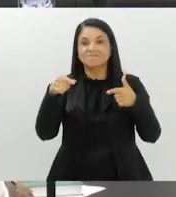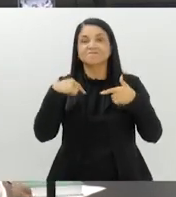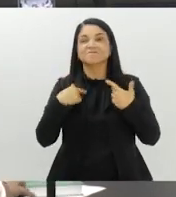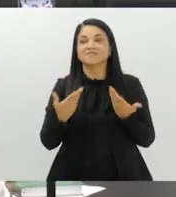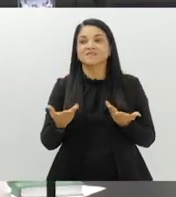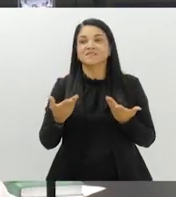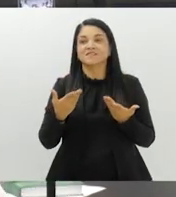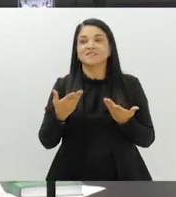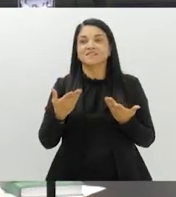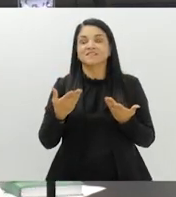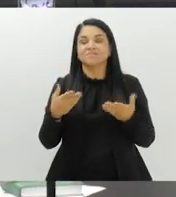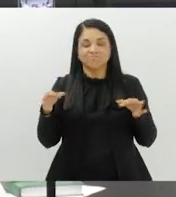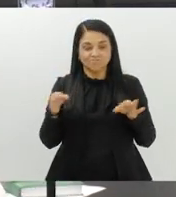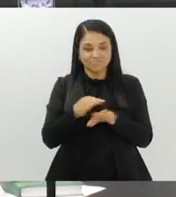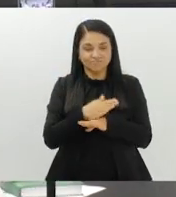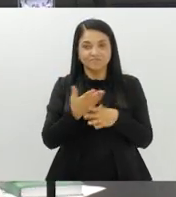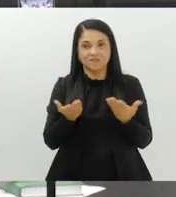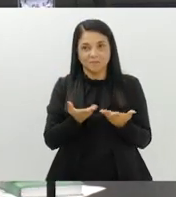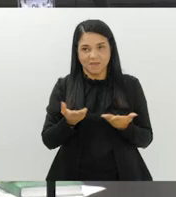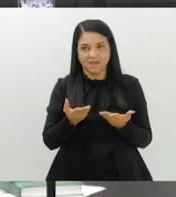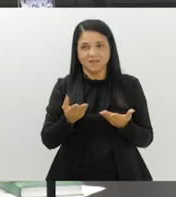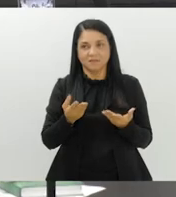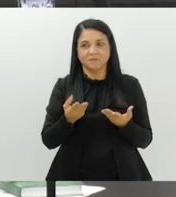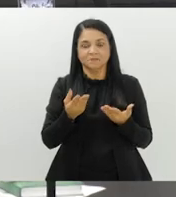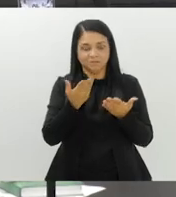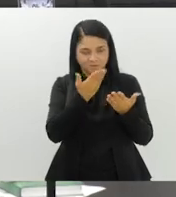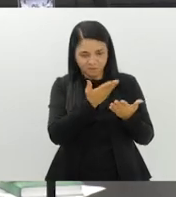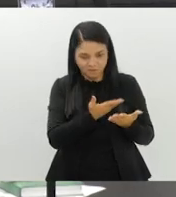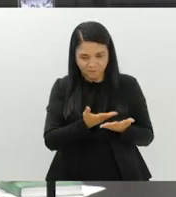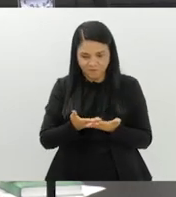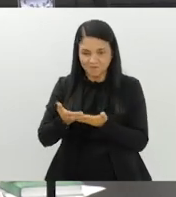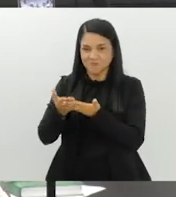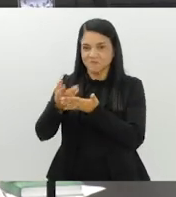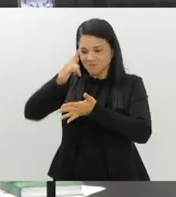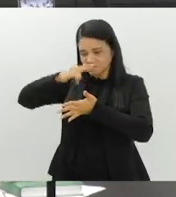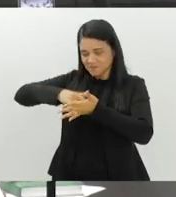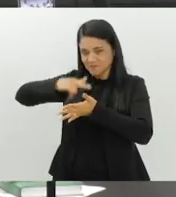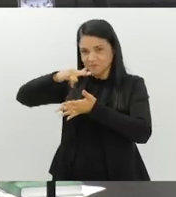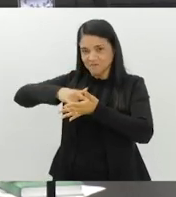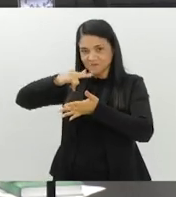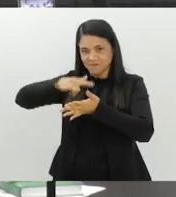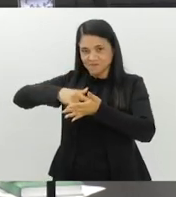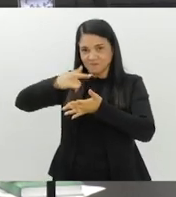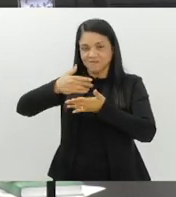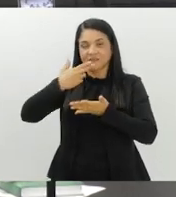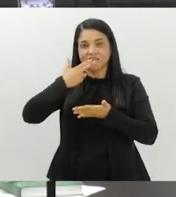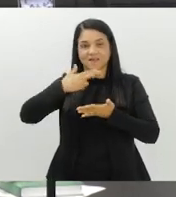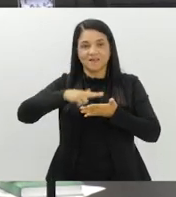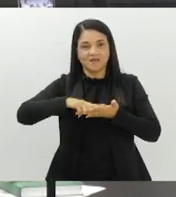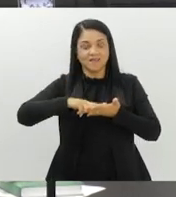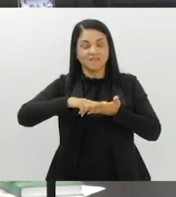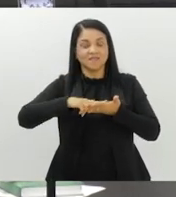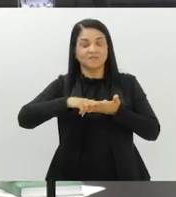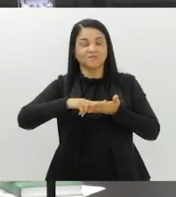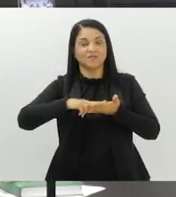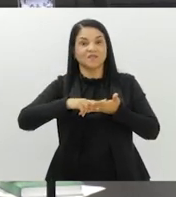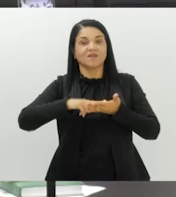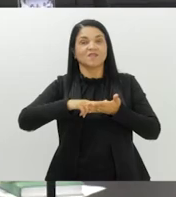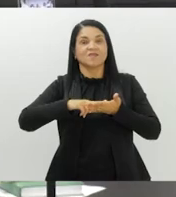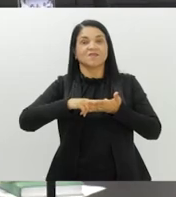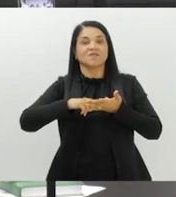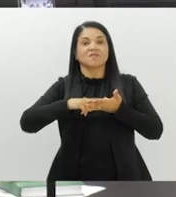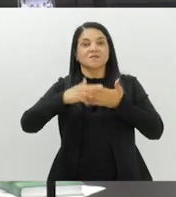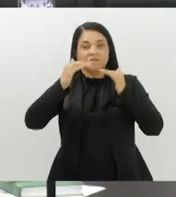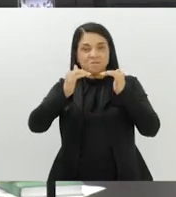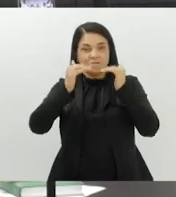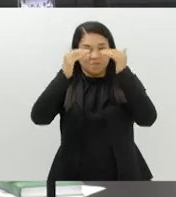também vai fazer aqui a passagem, né, da edição, desse exemplar do documento Carta Magna da Umbanda em Braille para as mãos